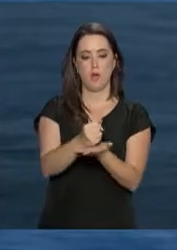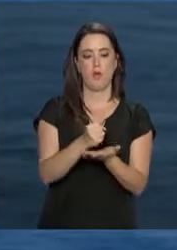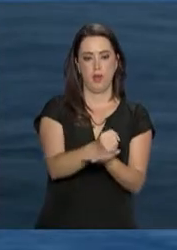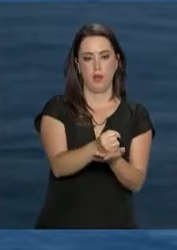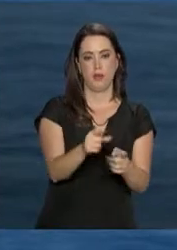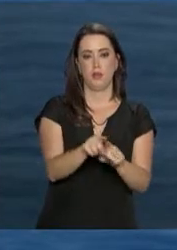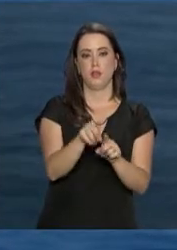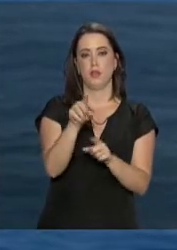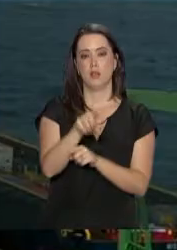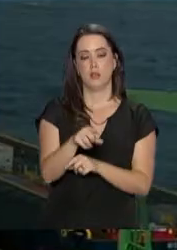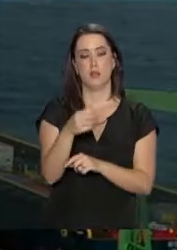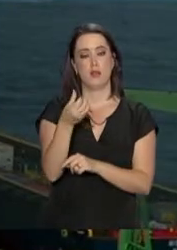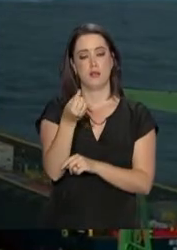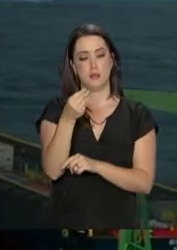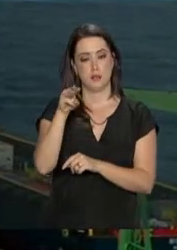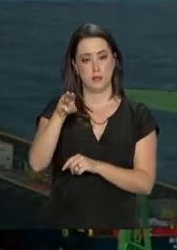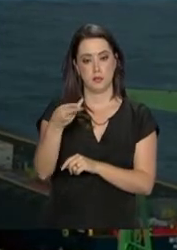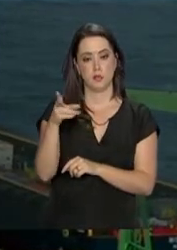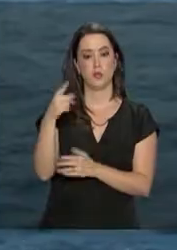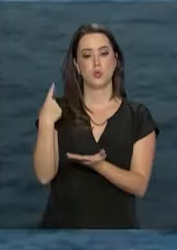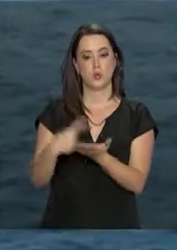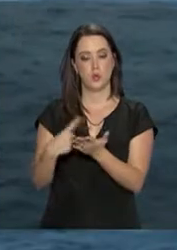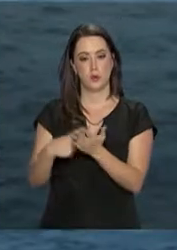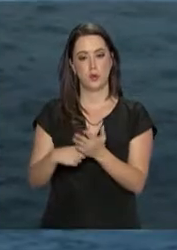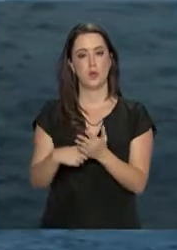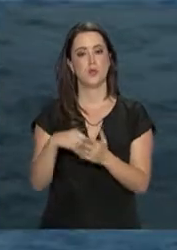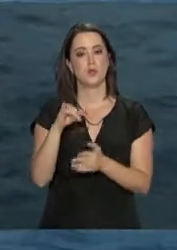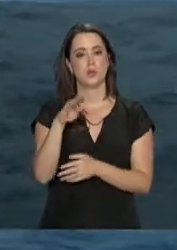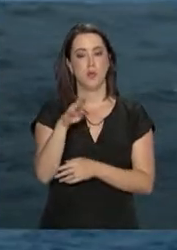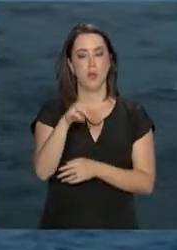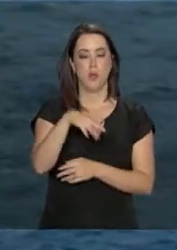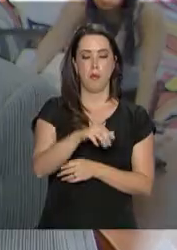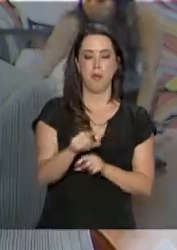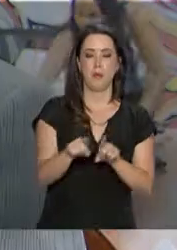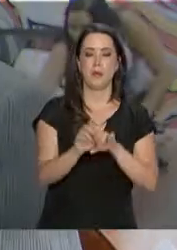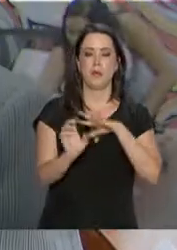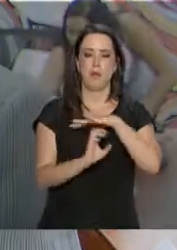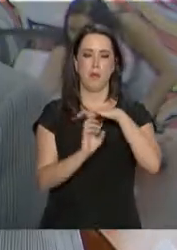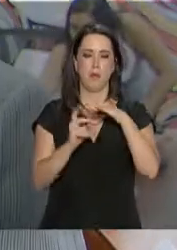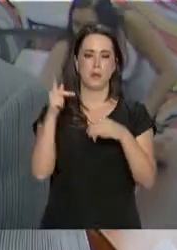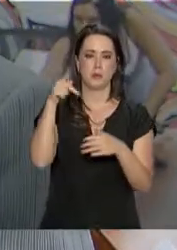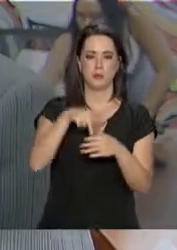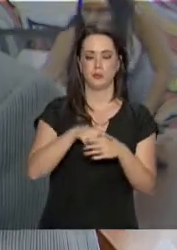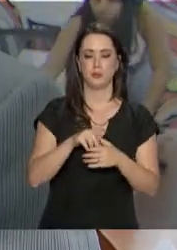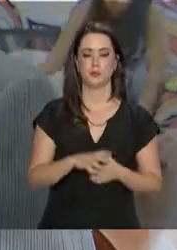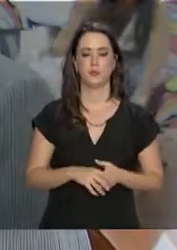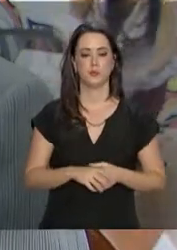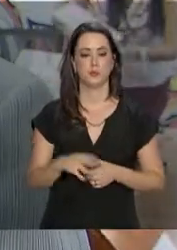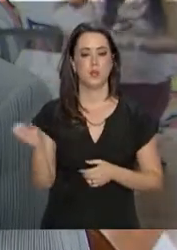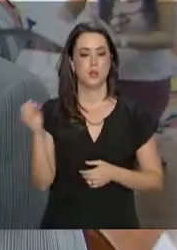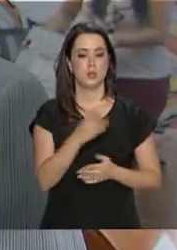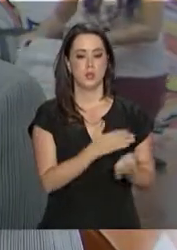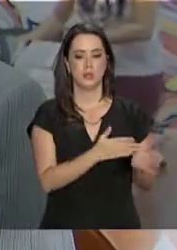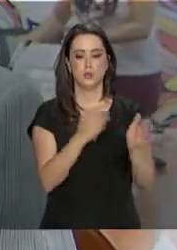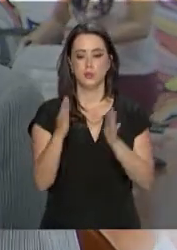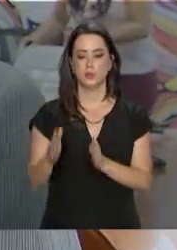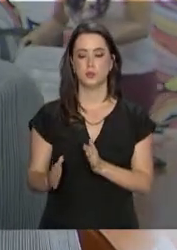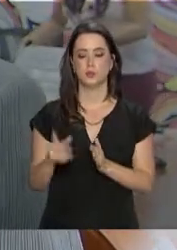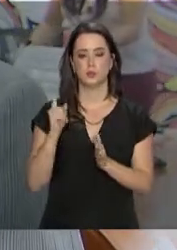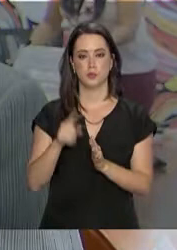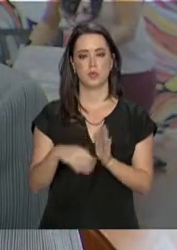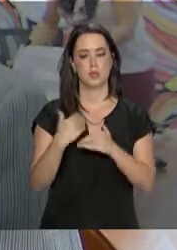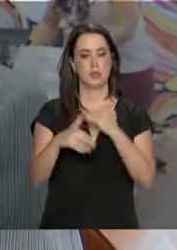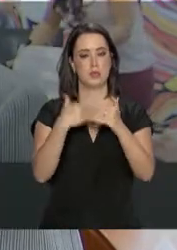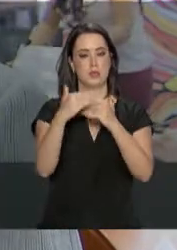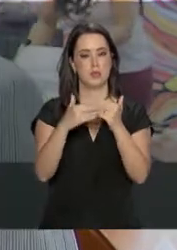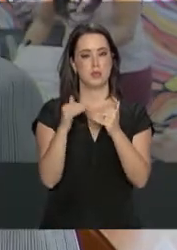de compensação ambiental firmado entre o IBAMA e a Petrobras. Com essa nova etapa, isso vai